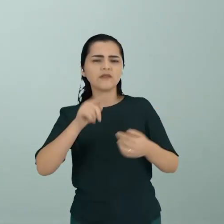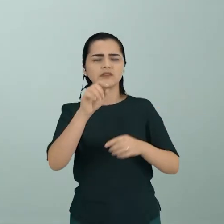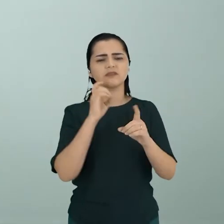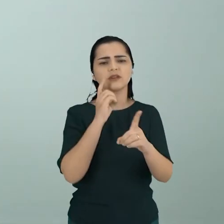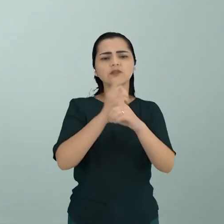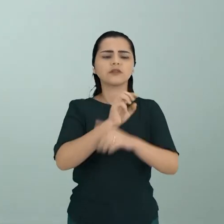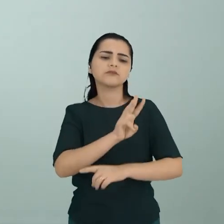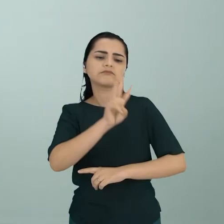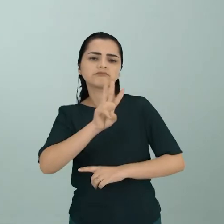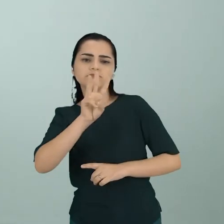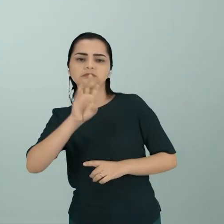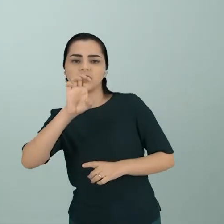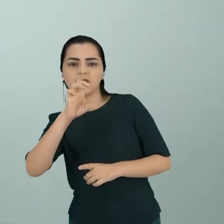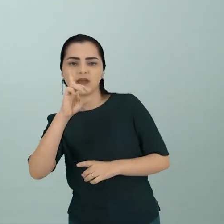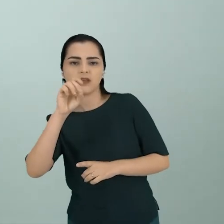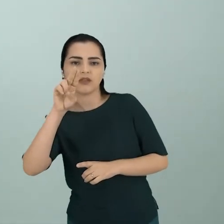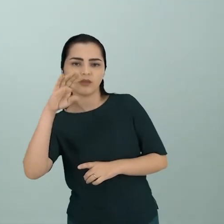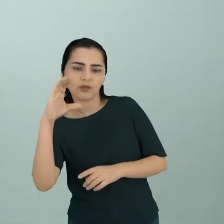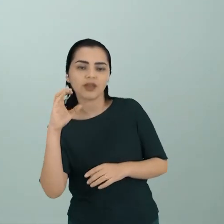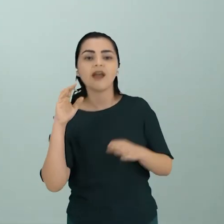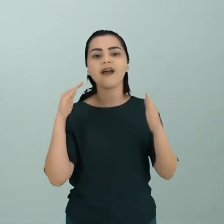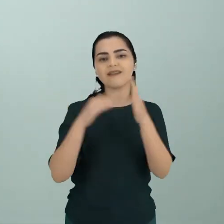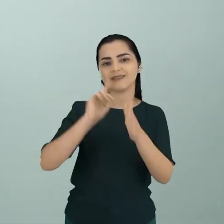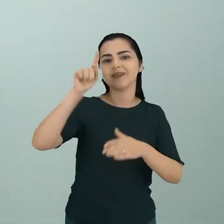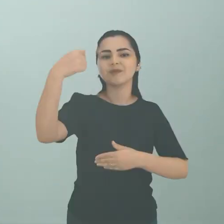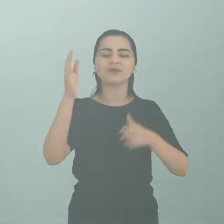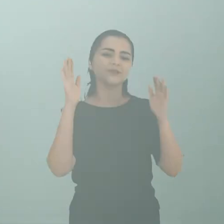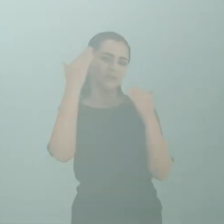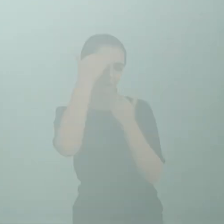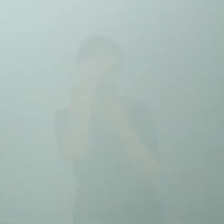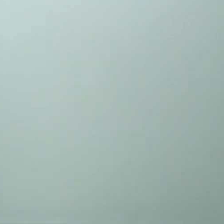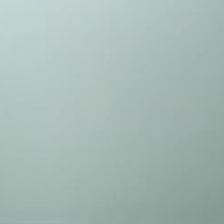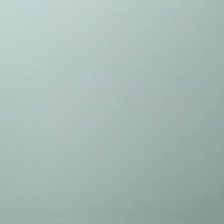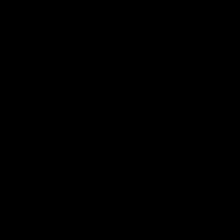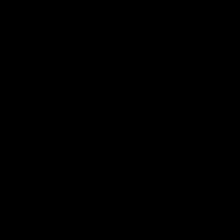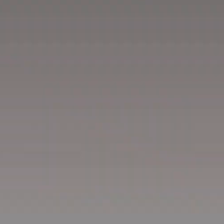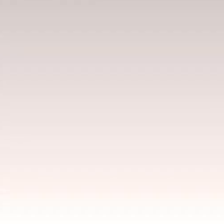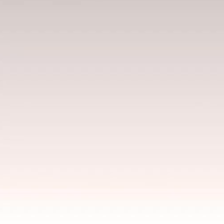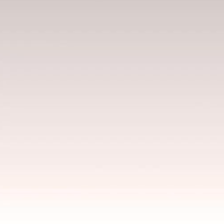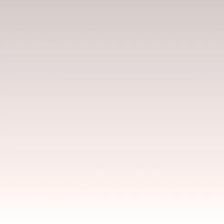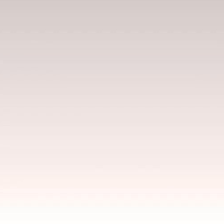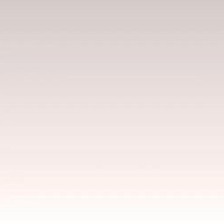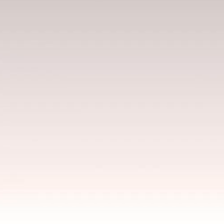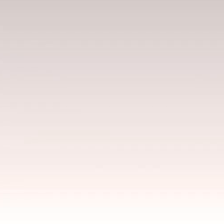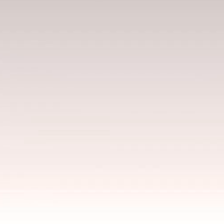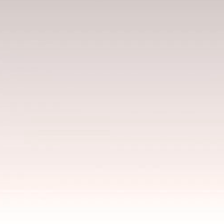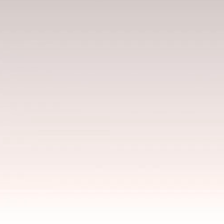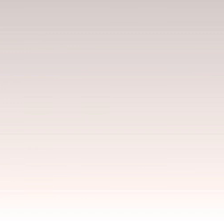portal Eduque. Até a próxima e muito obrigada!